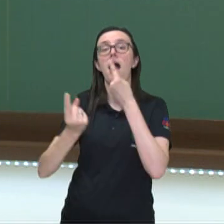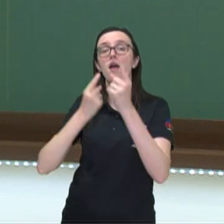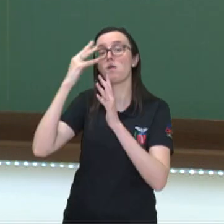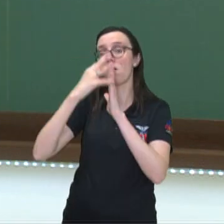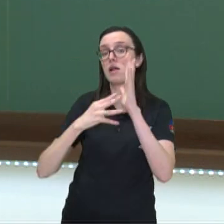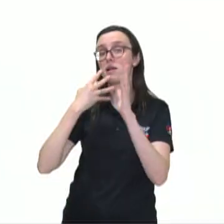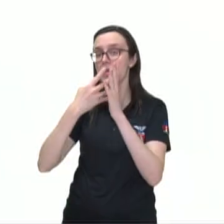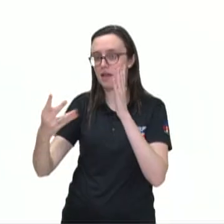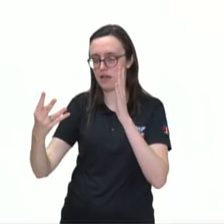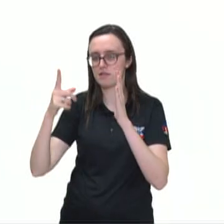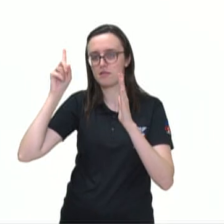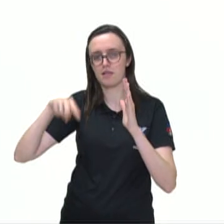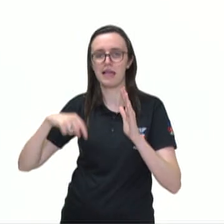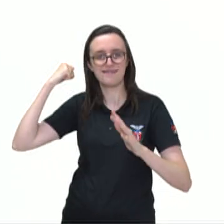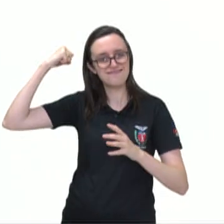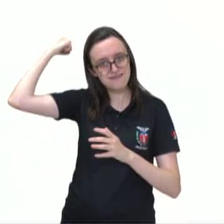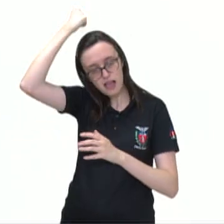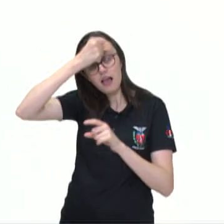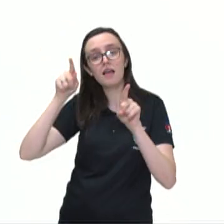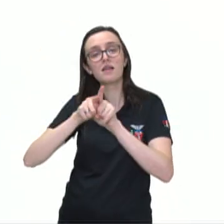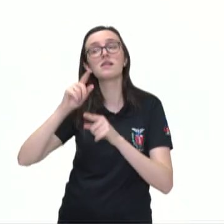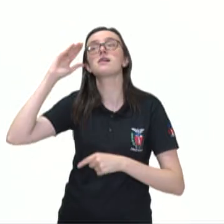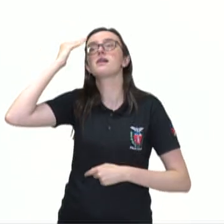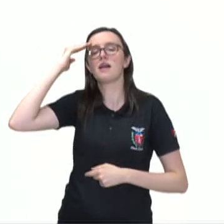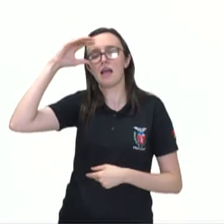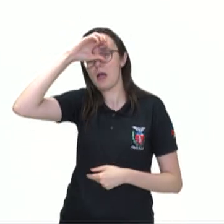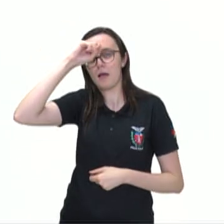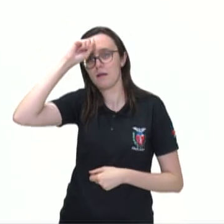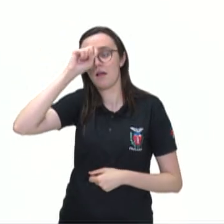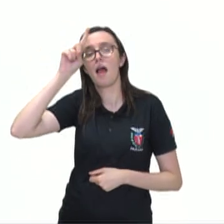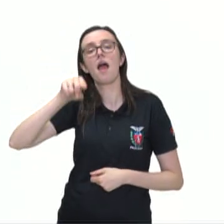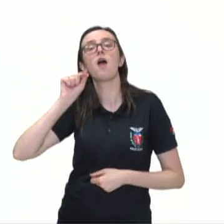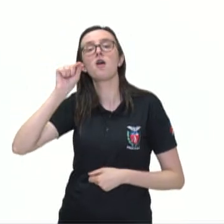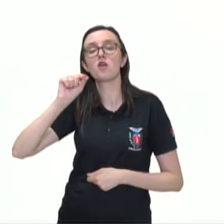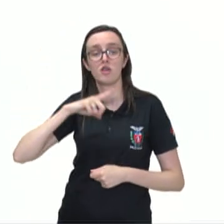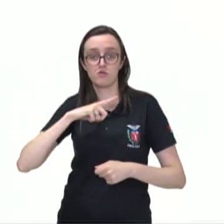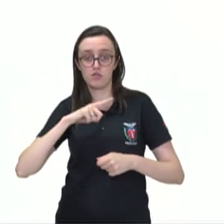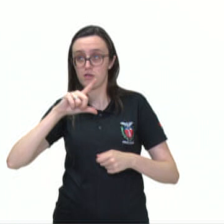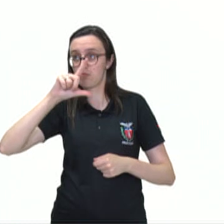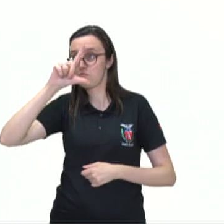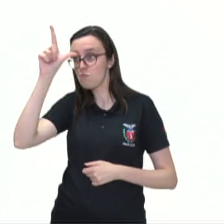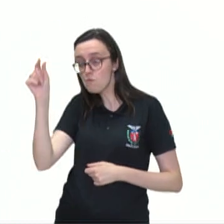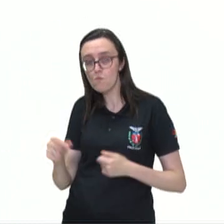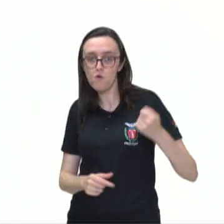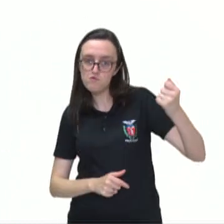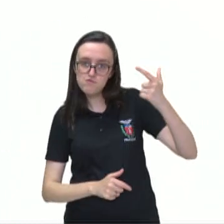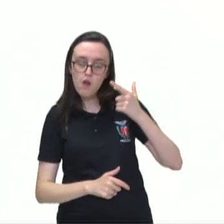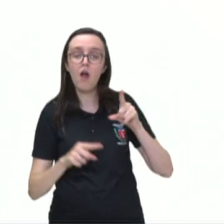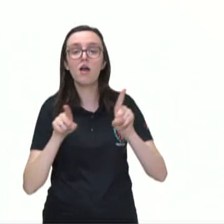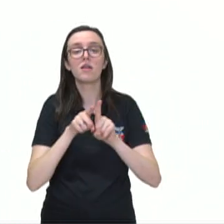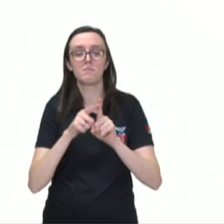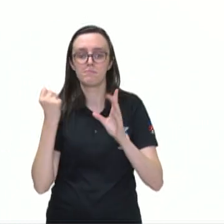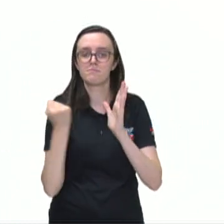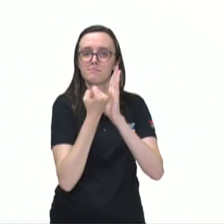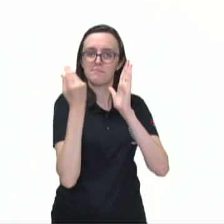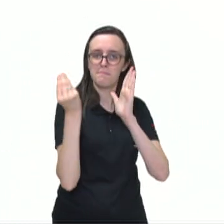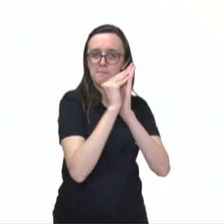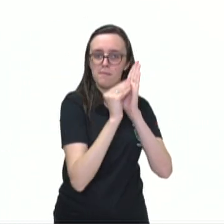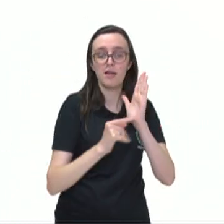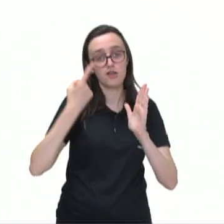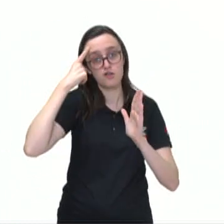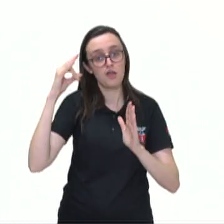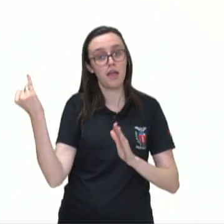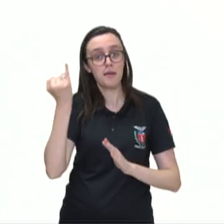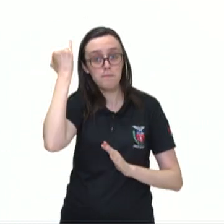calendários sagrados. Aprendemos também que existem calendários solares e lunares, e neles marcamos as datas comemorativas